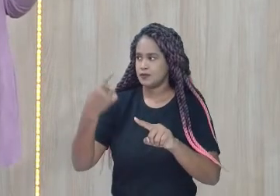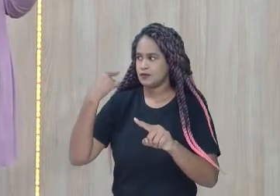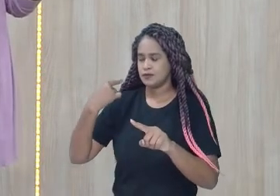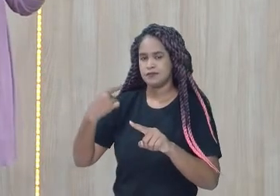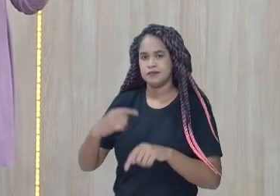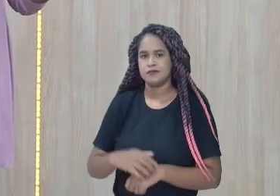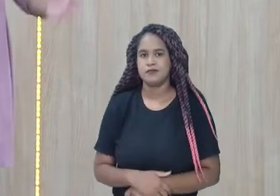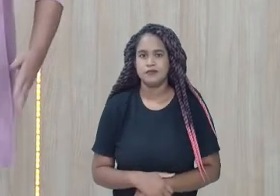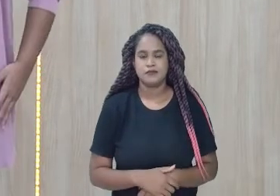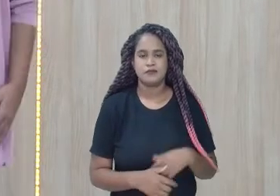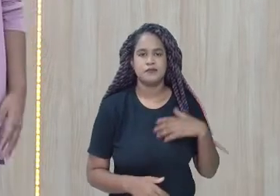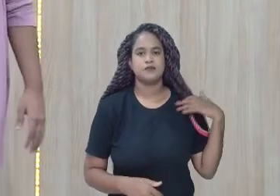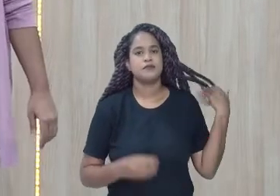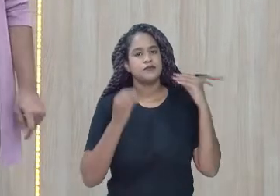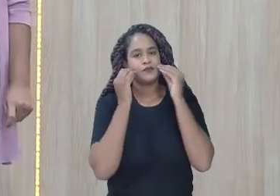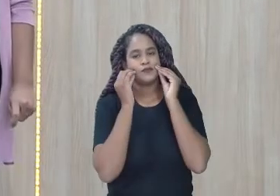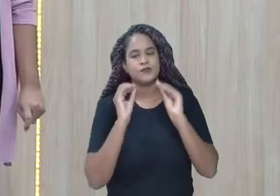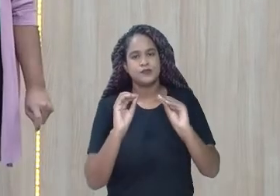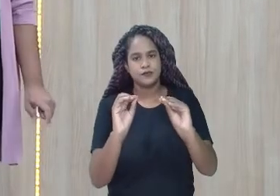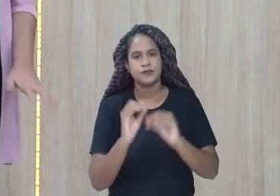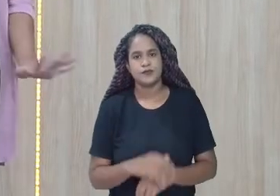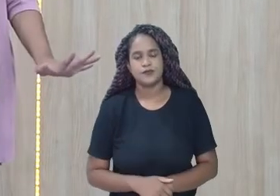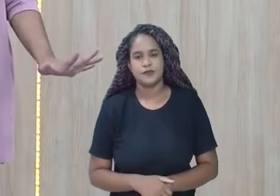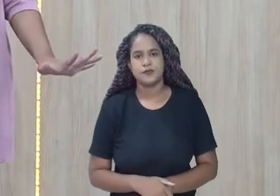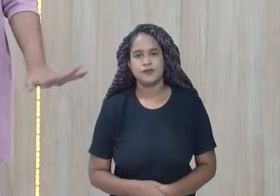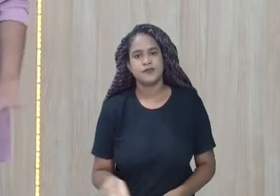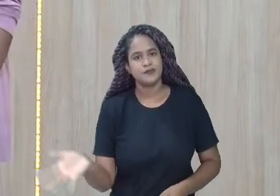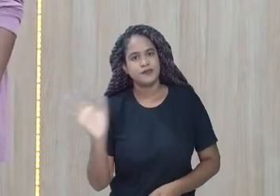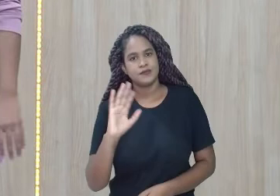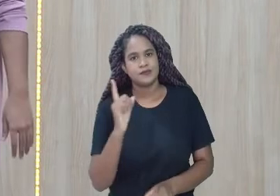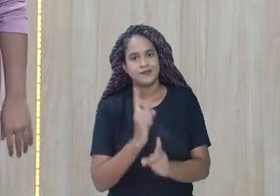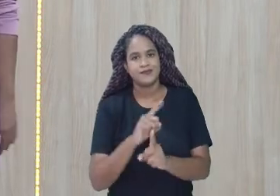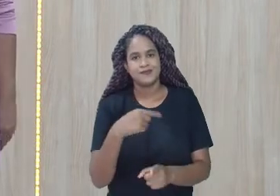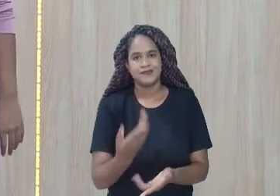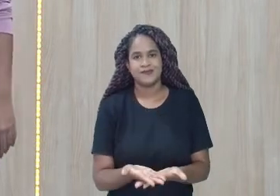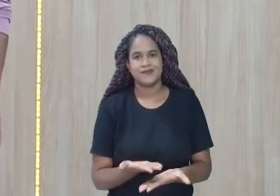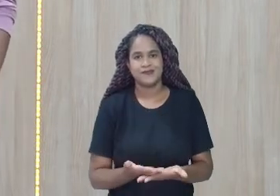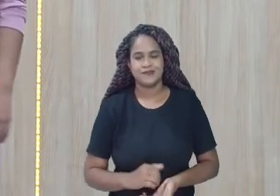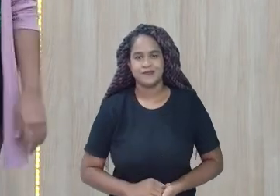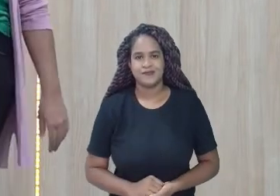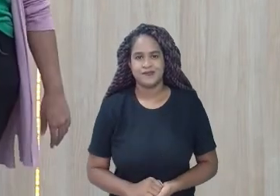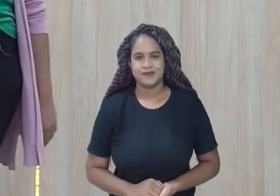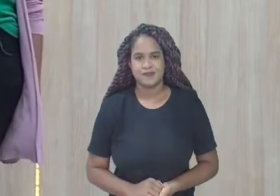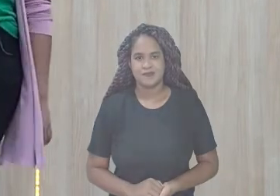nos deixou, tá certo? Um cheiro e eu me despeço por aqui. Até a próxima aula.